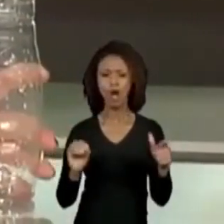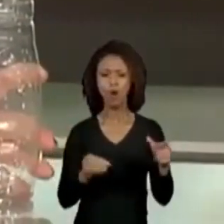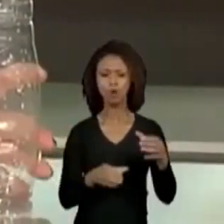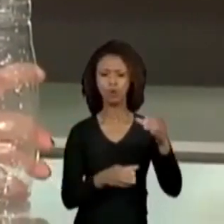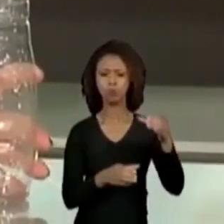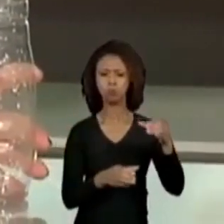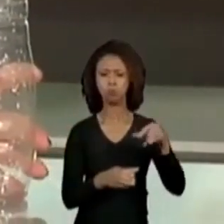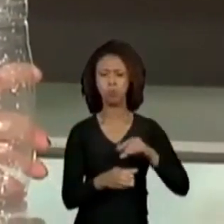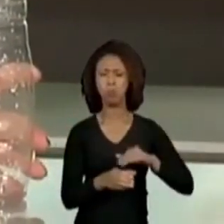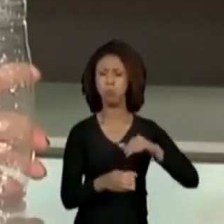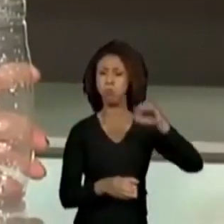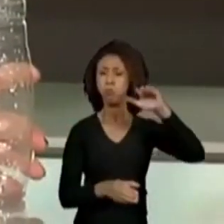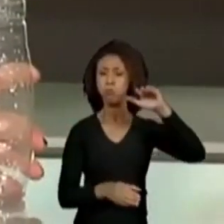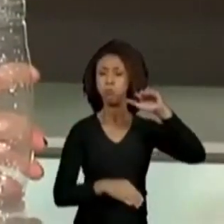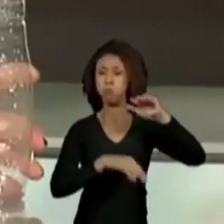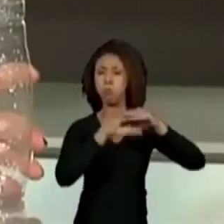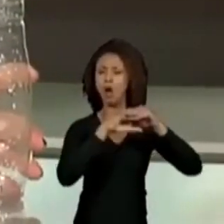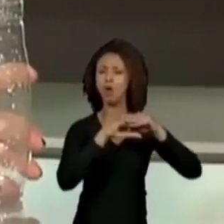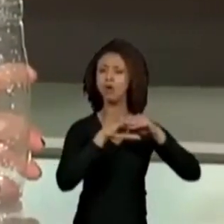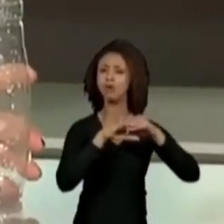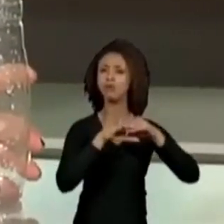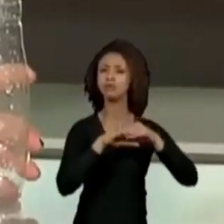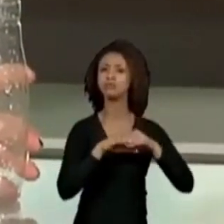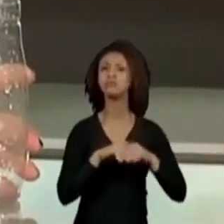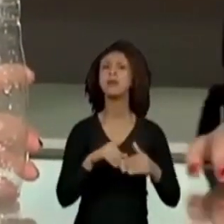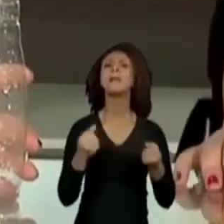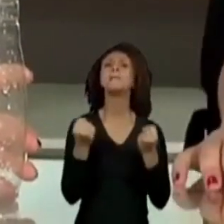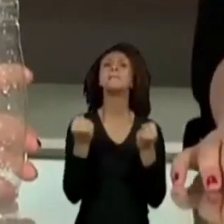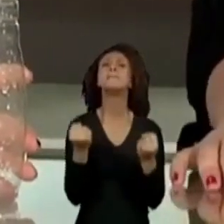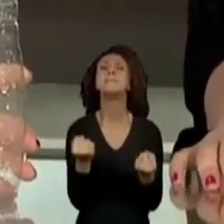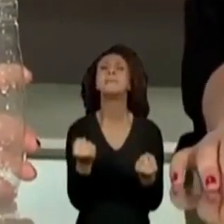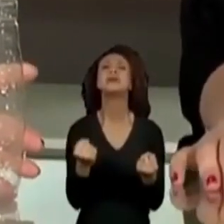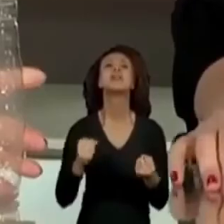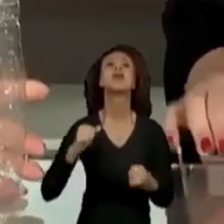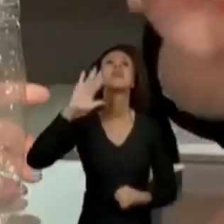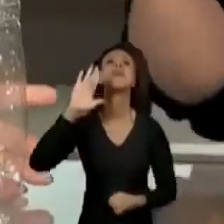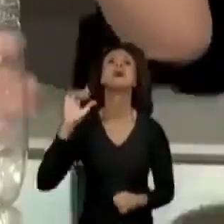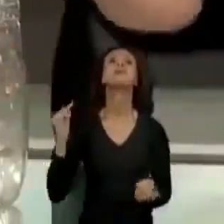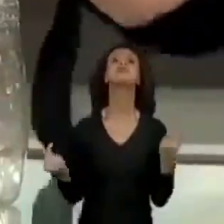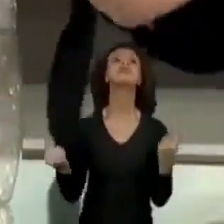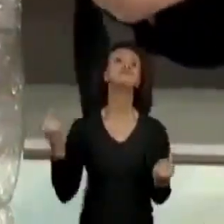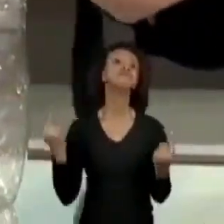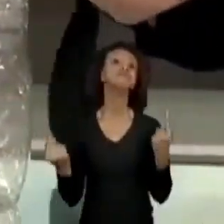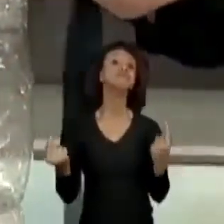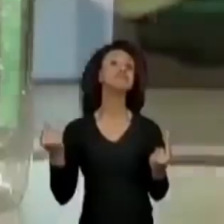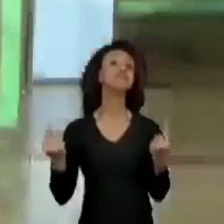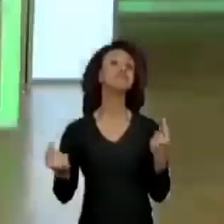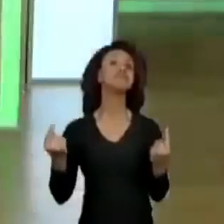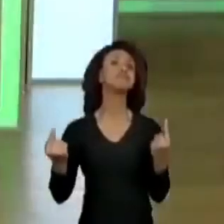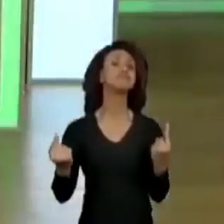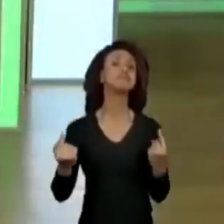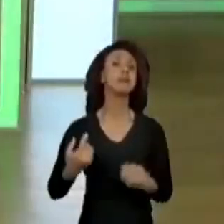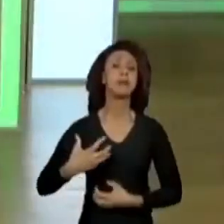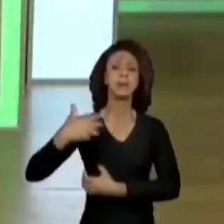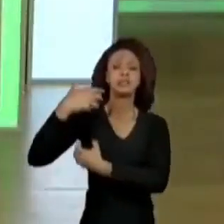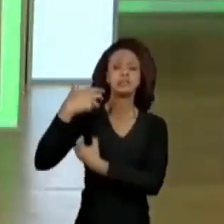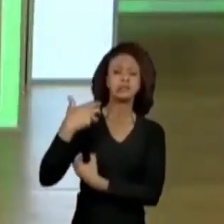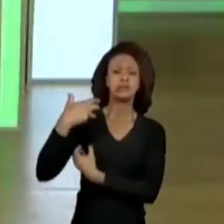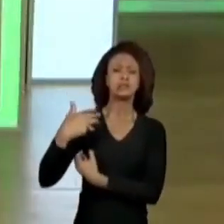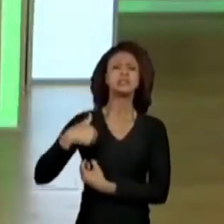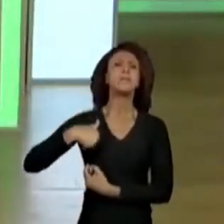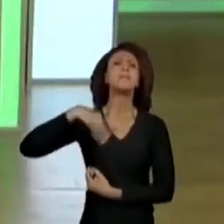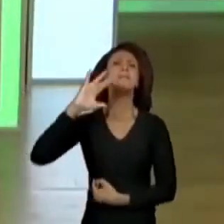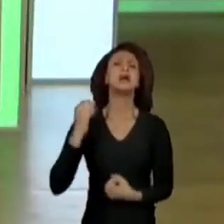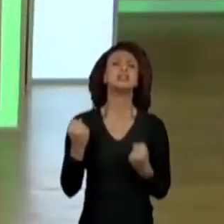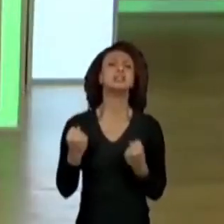mais? Quem será? Ah lá, qual será a mais pesada para carregar, hein? O que, que você acha?